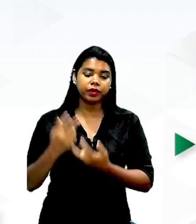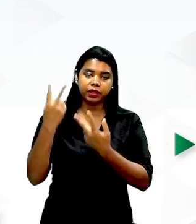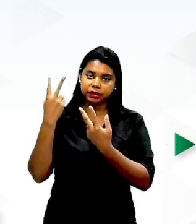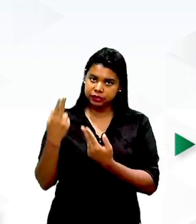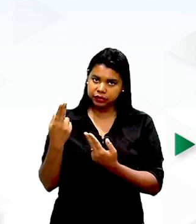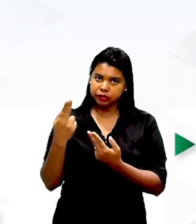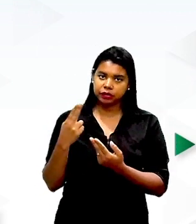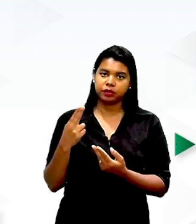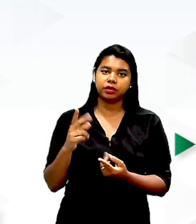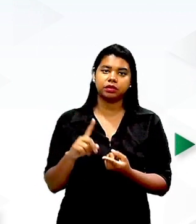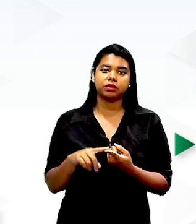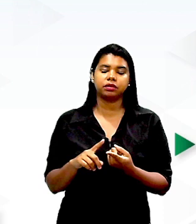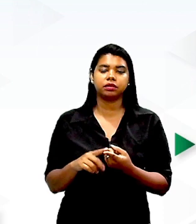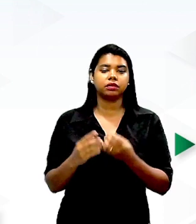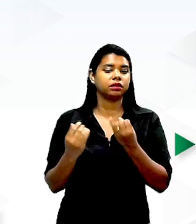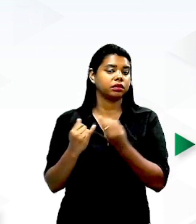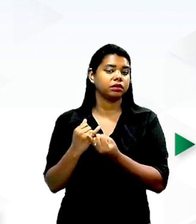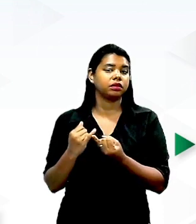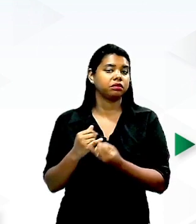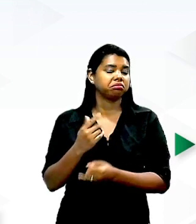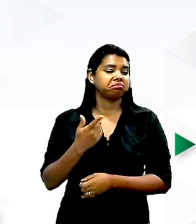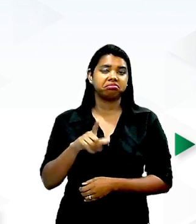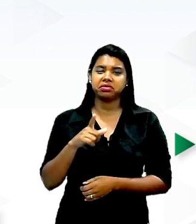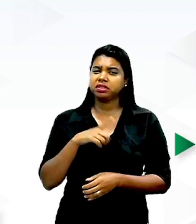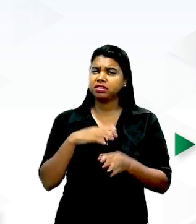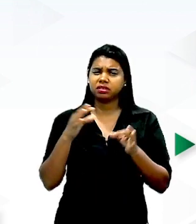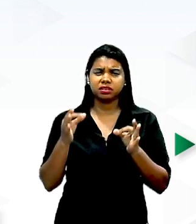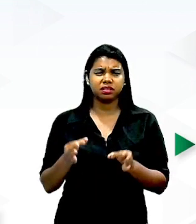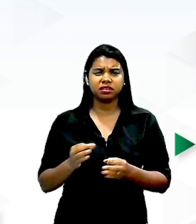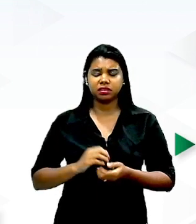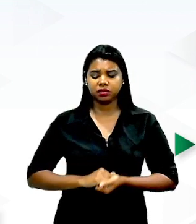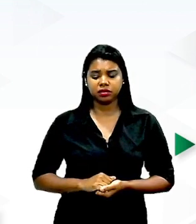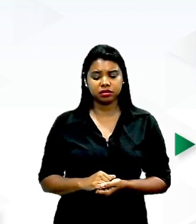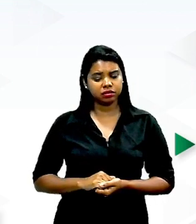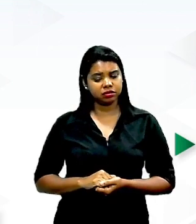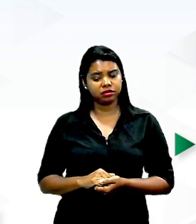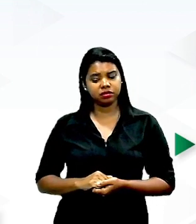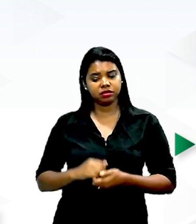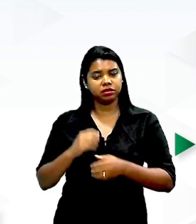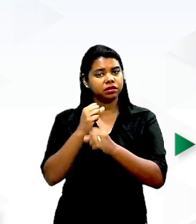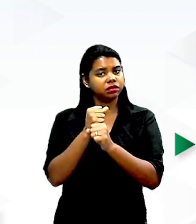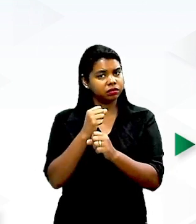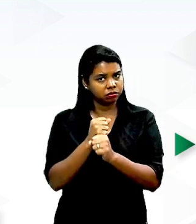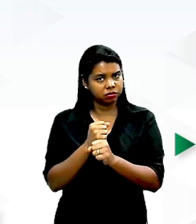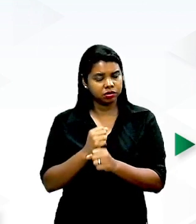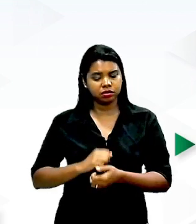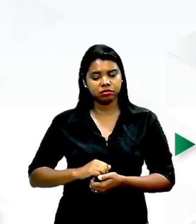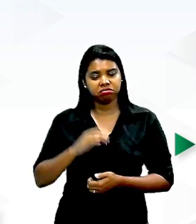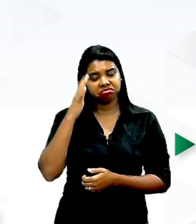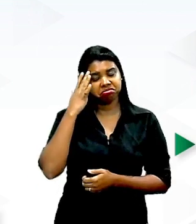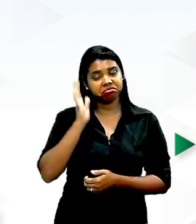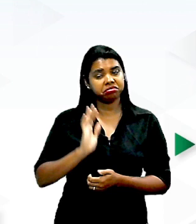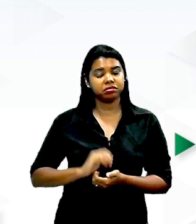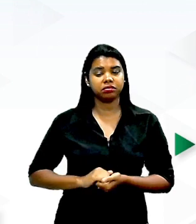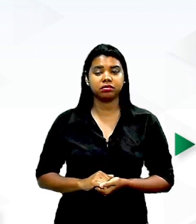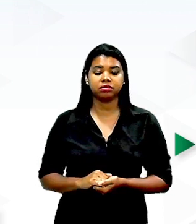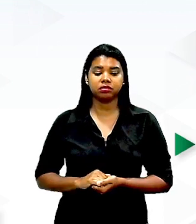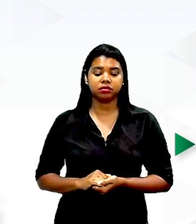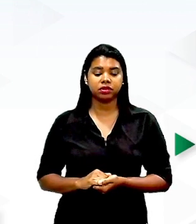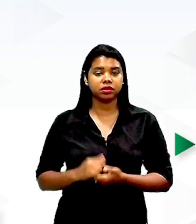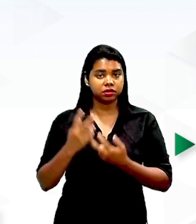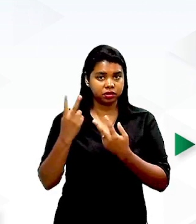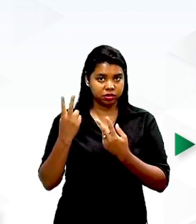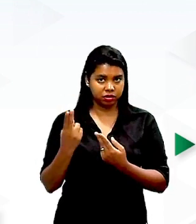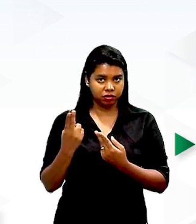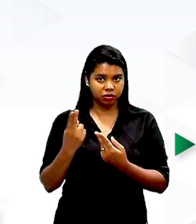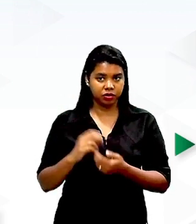são iguais. Parece, mas eu não tenho certeza. Como é que eu vou ter certeza? Calculando, provavelmente não seja iguais. O